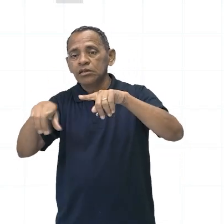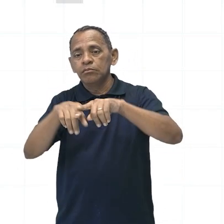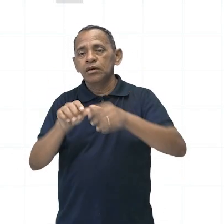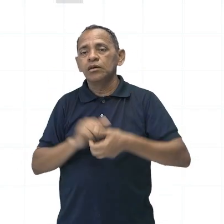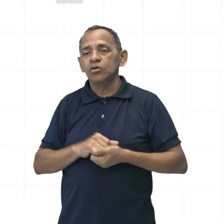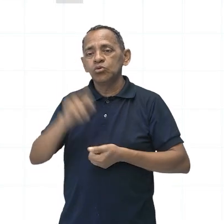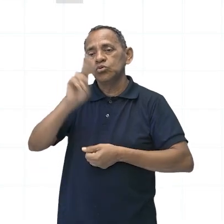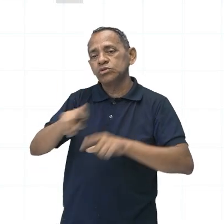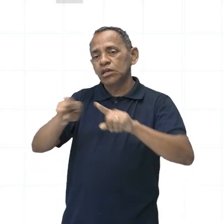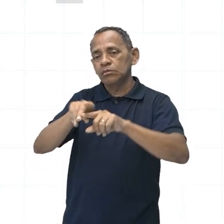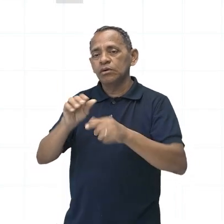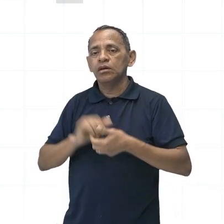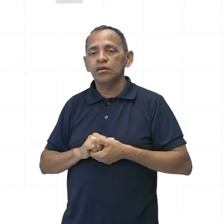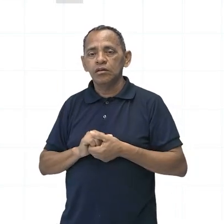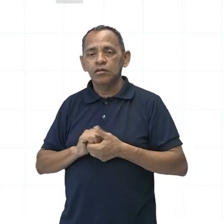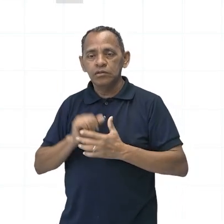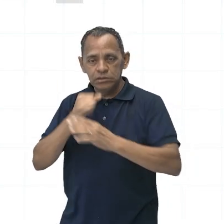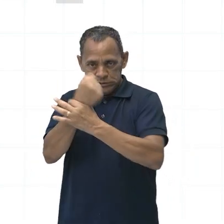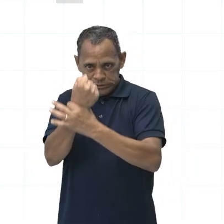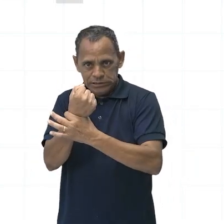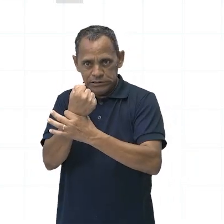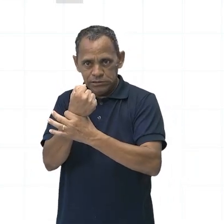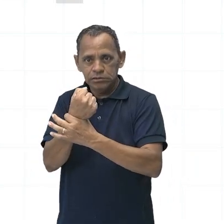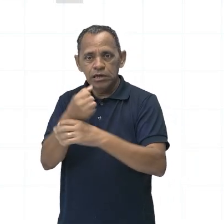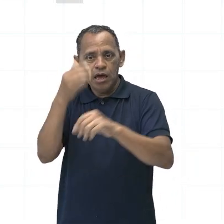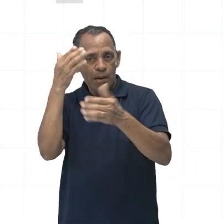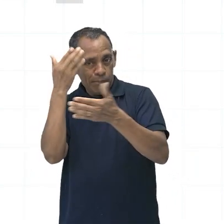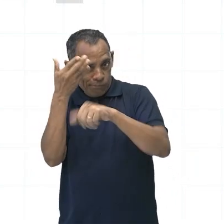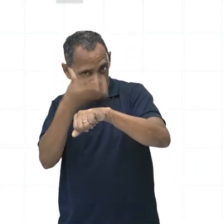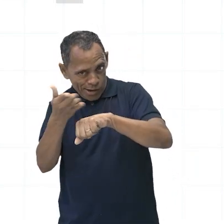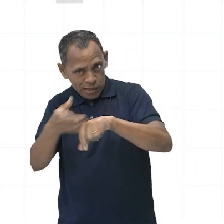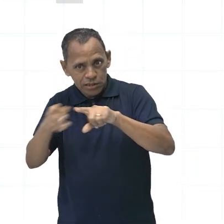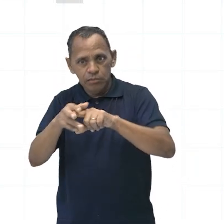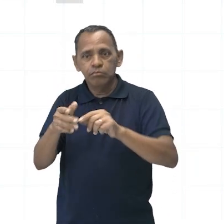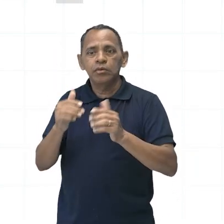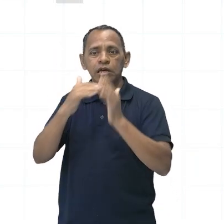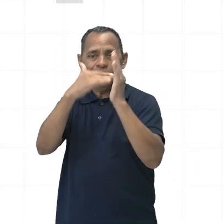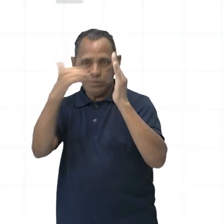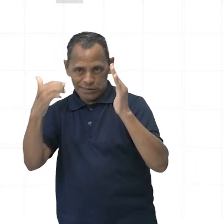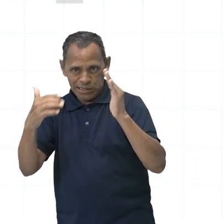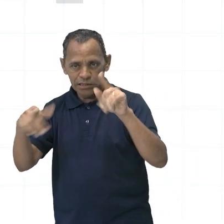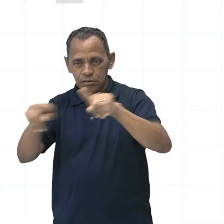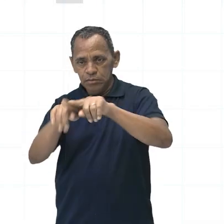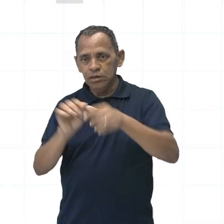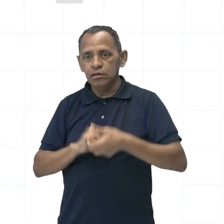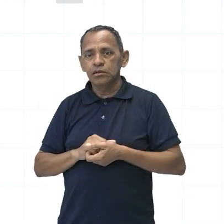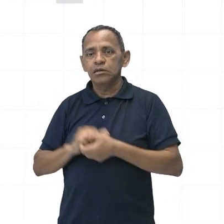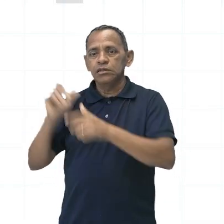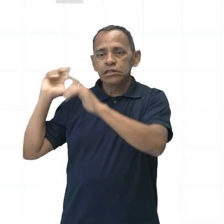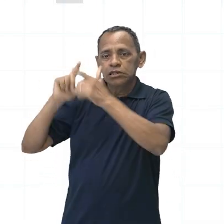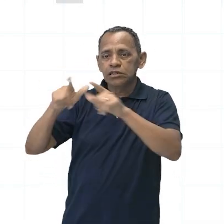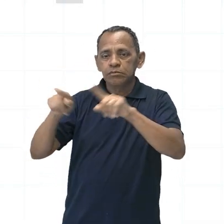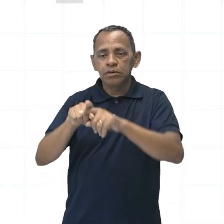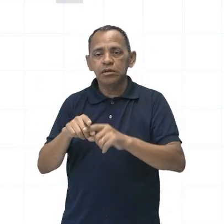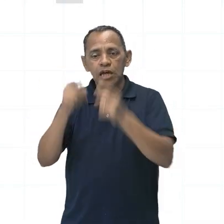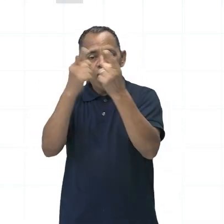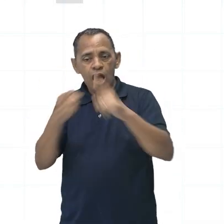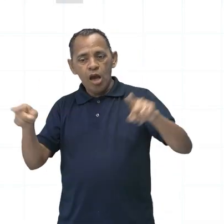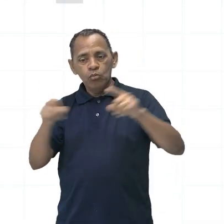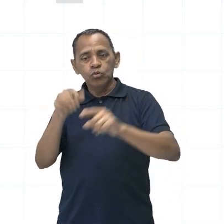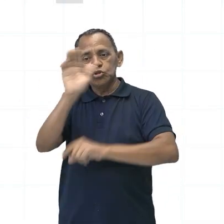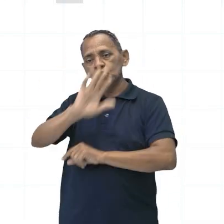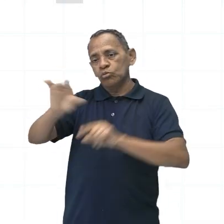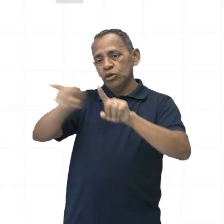usados, reforçando a estética refinada e a tradição. Música clássica. Geralmente, o